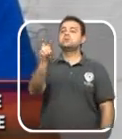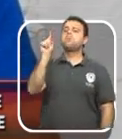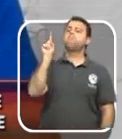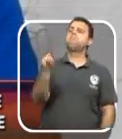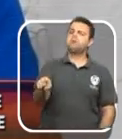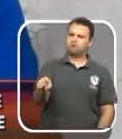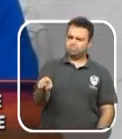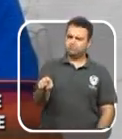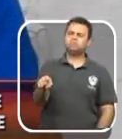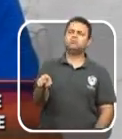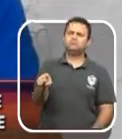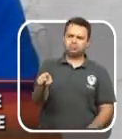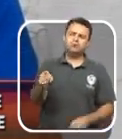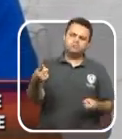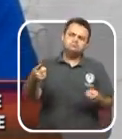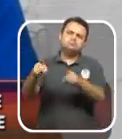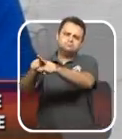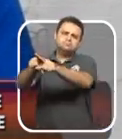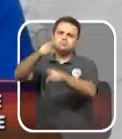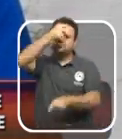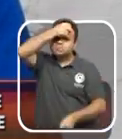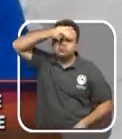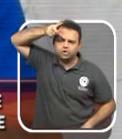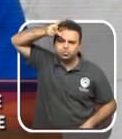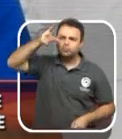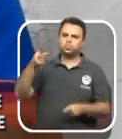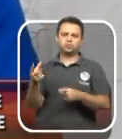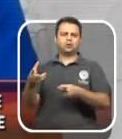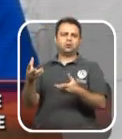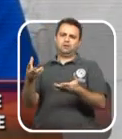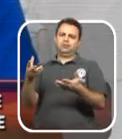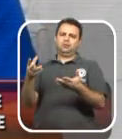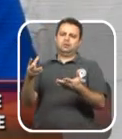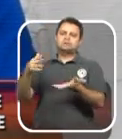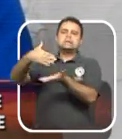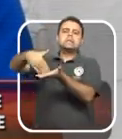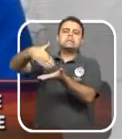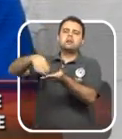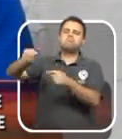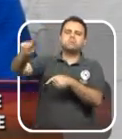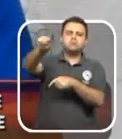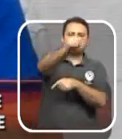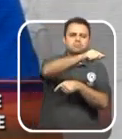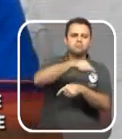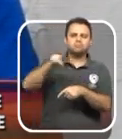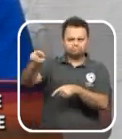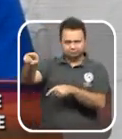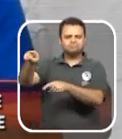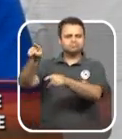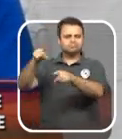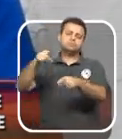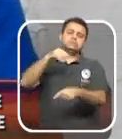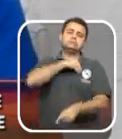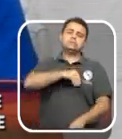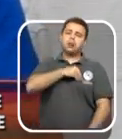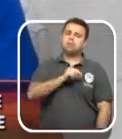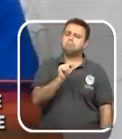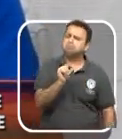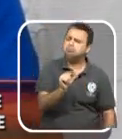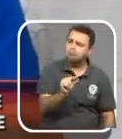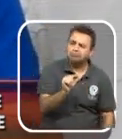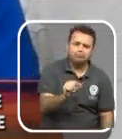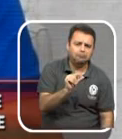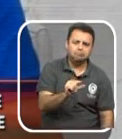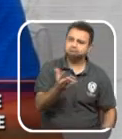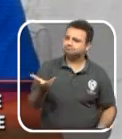córrego Pedadinha. Eu tenho uma participação que a gente continuou muito firme na defesa dos trabalhadores terceirizados.